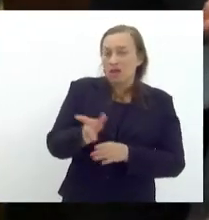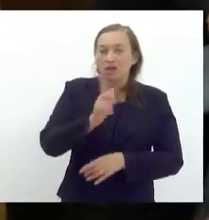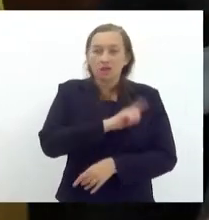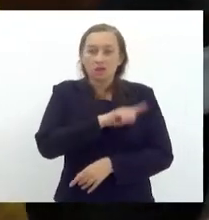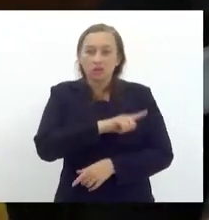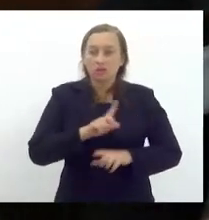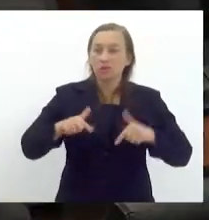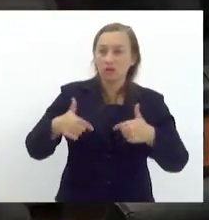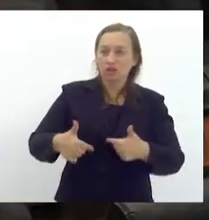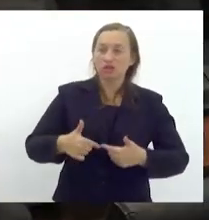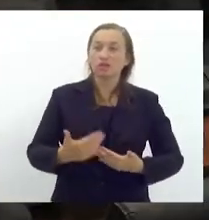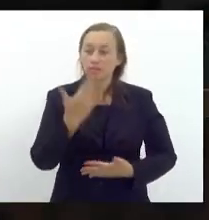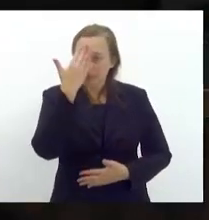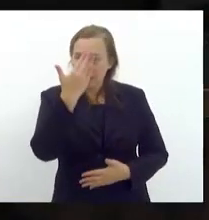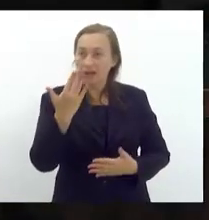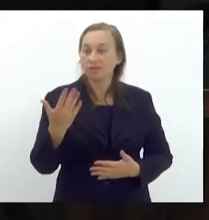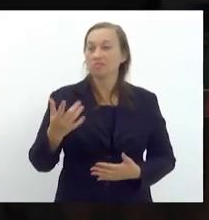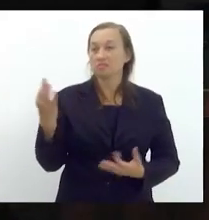isso obrigada senhor